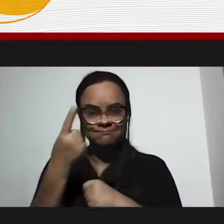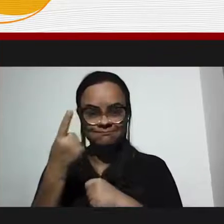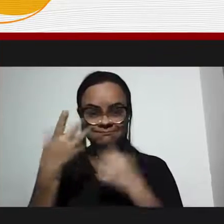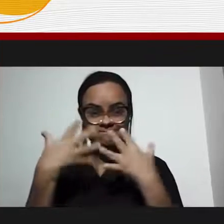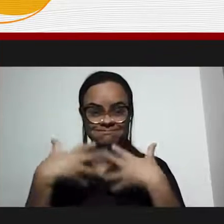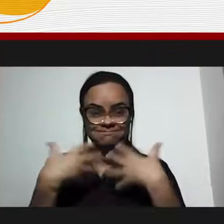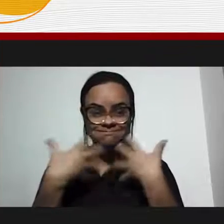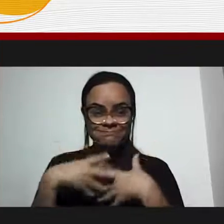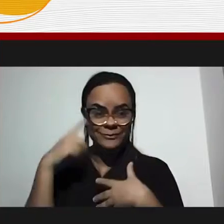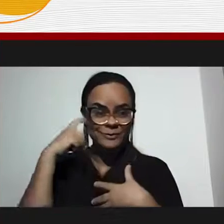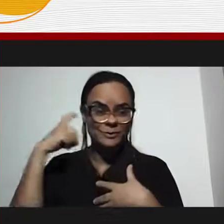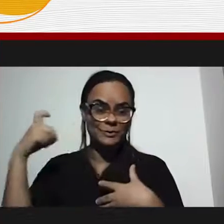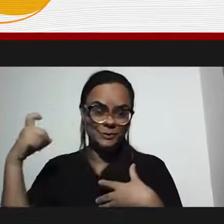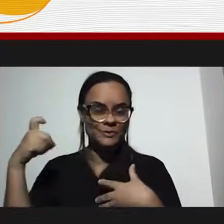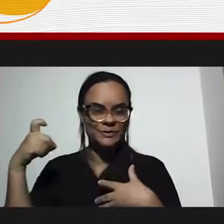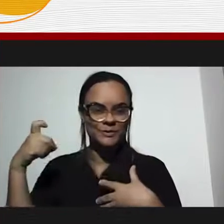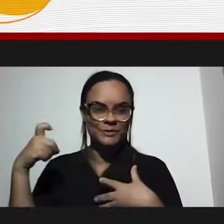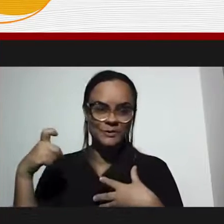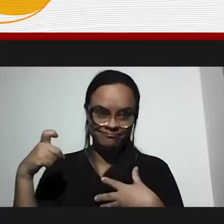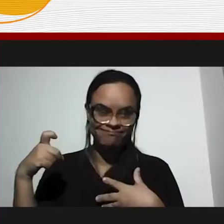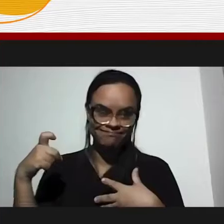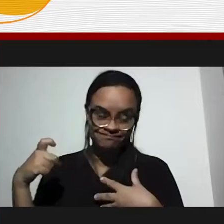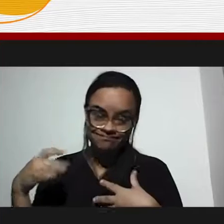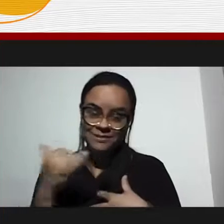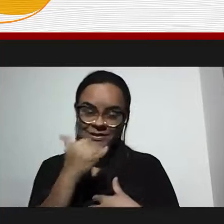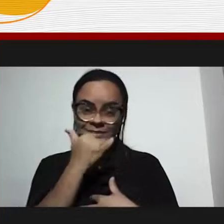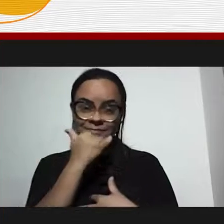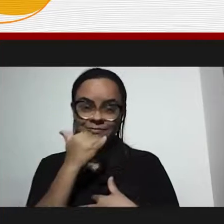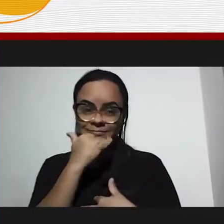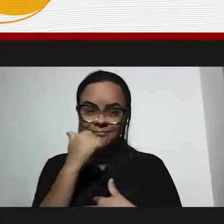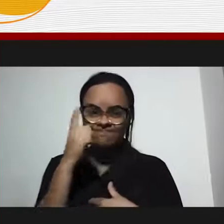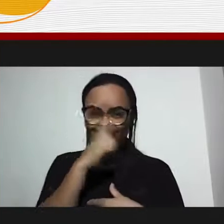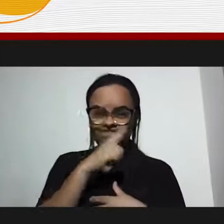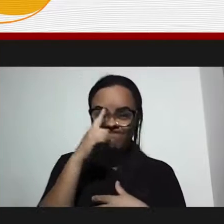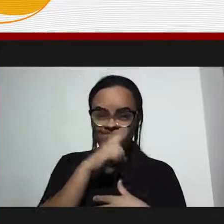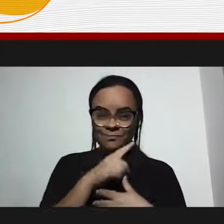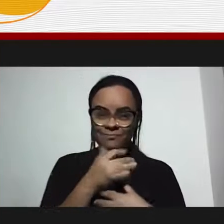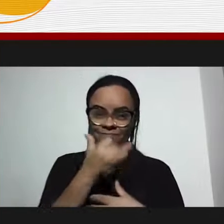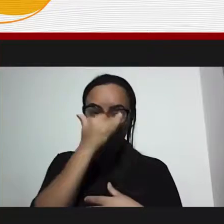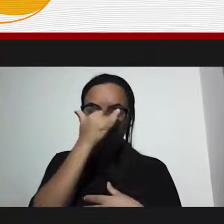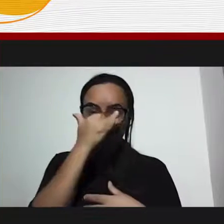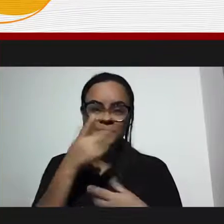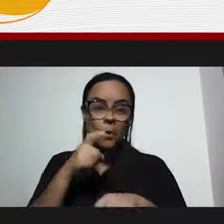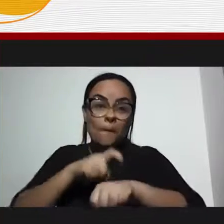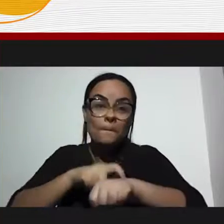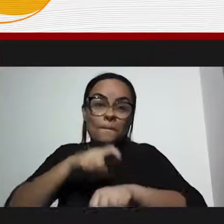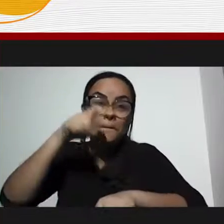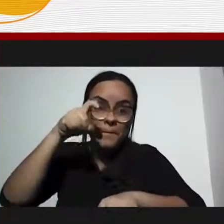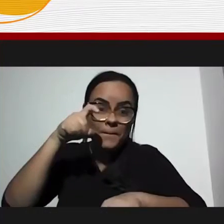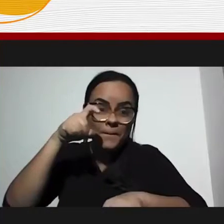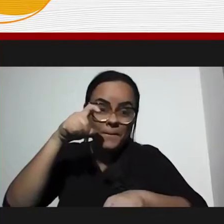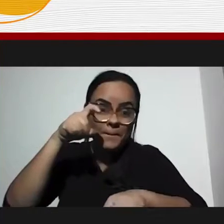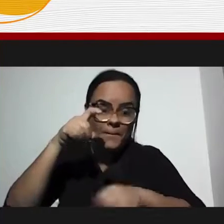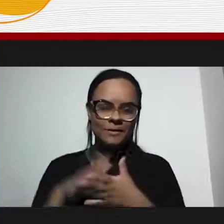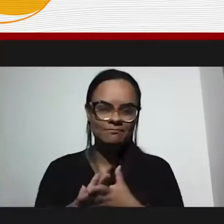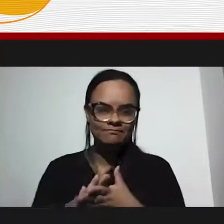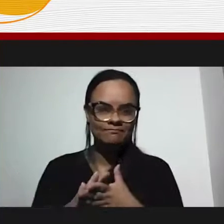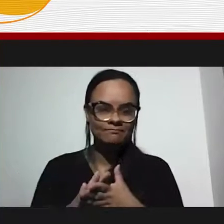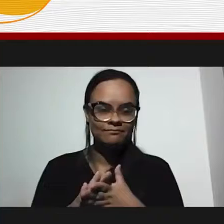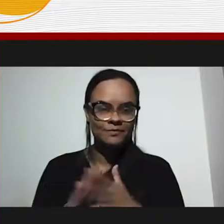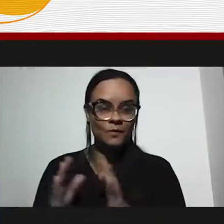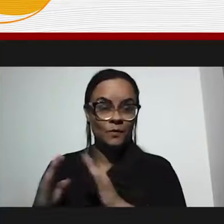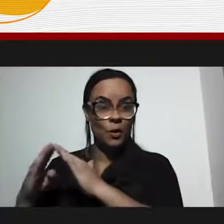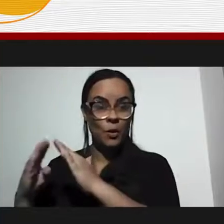barulho, então não se assustem com barulho, porque, nesse momento, a galera aqui ao lado está